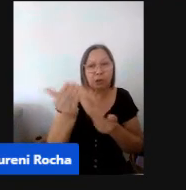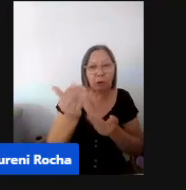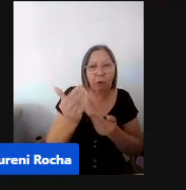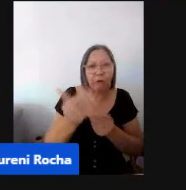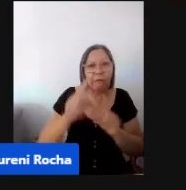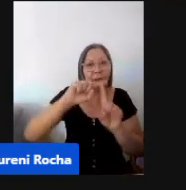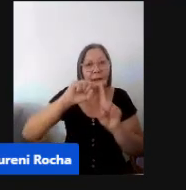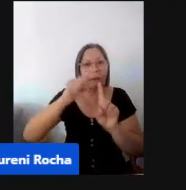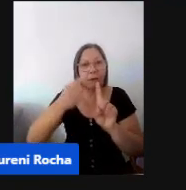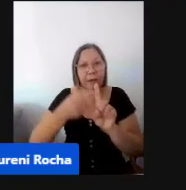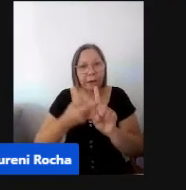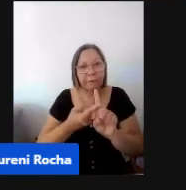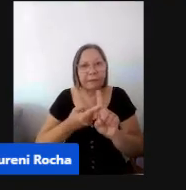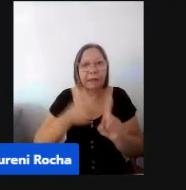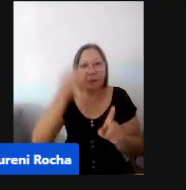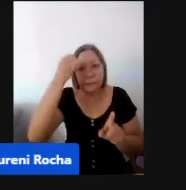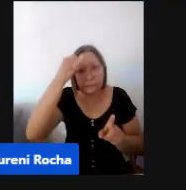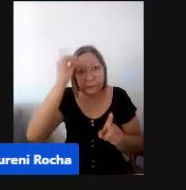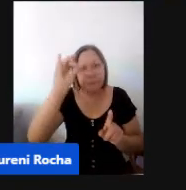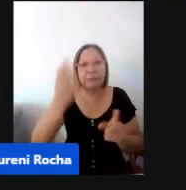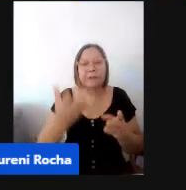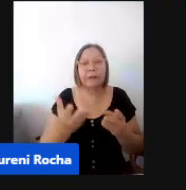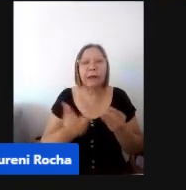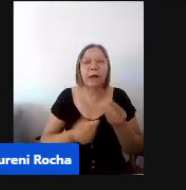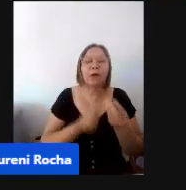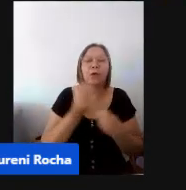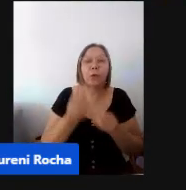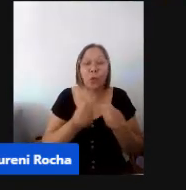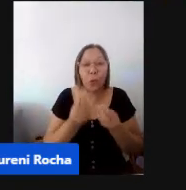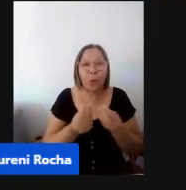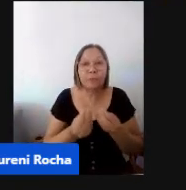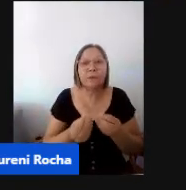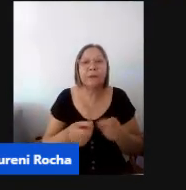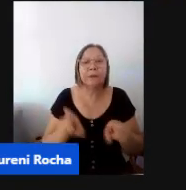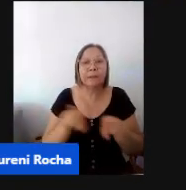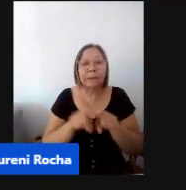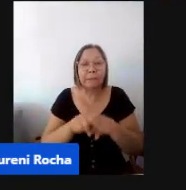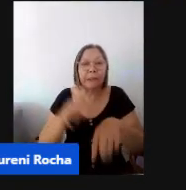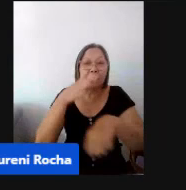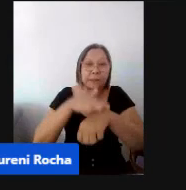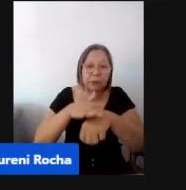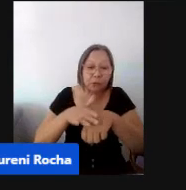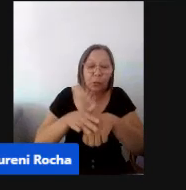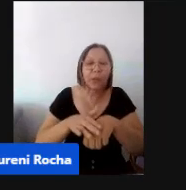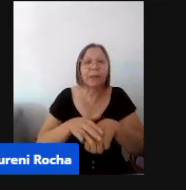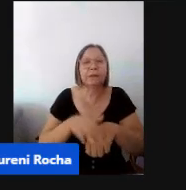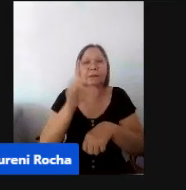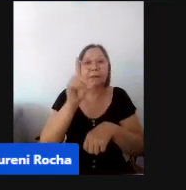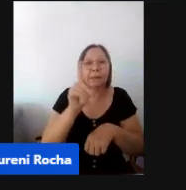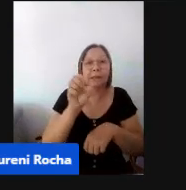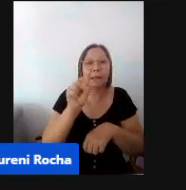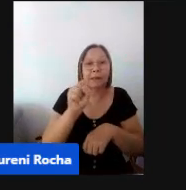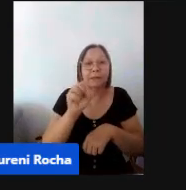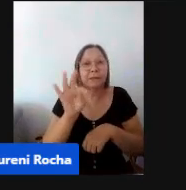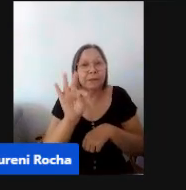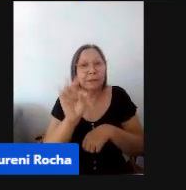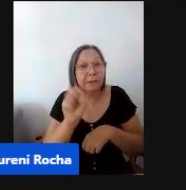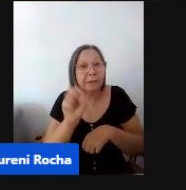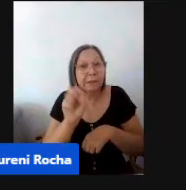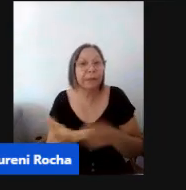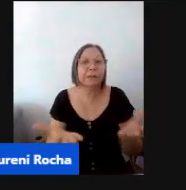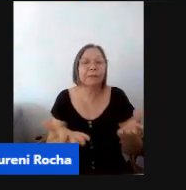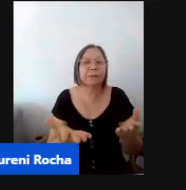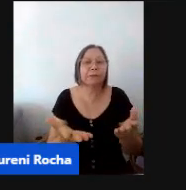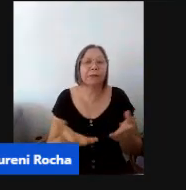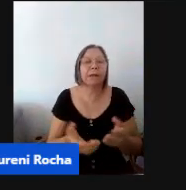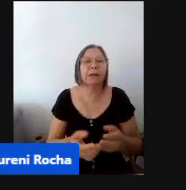com doenças, né, com as infecções sexualmente transmissíveis, com as ISTs, tudo isso é resultado de uma